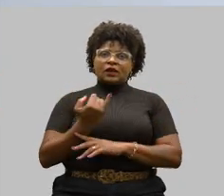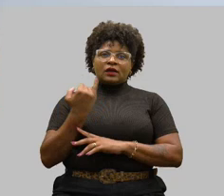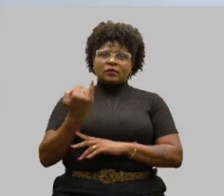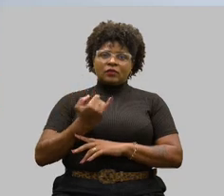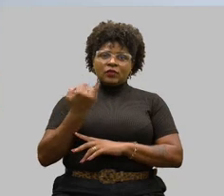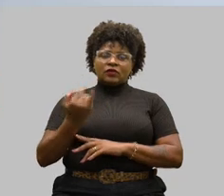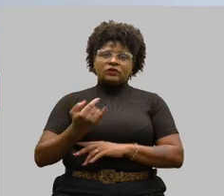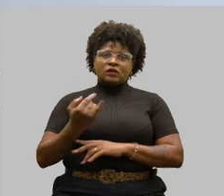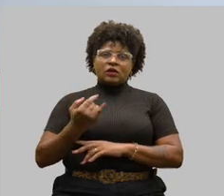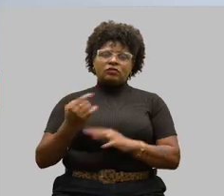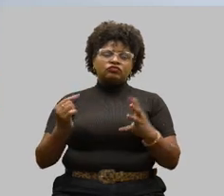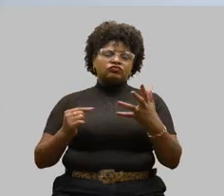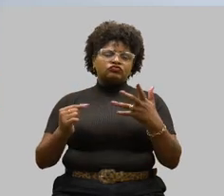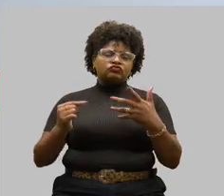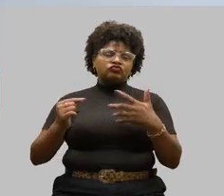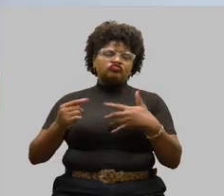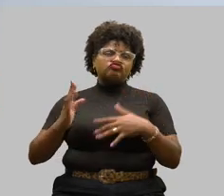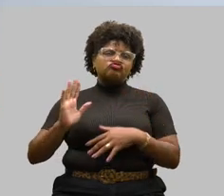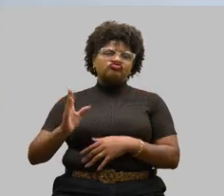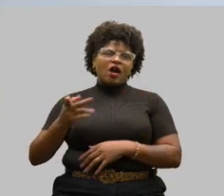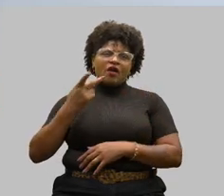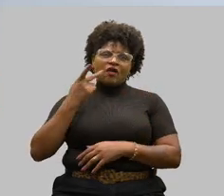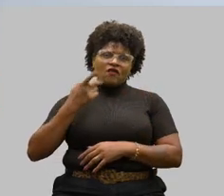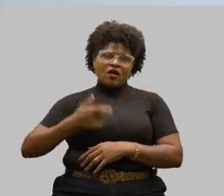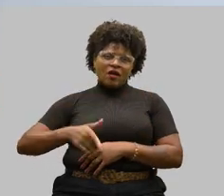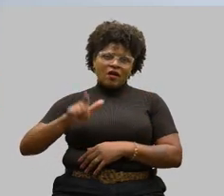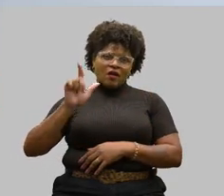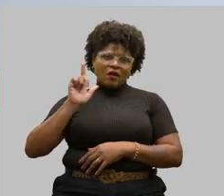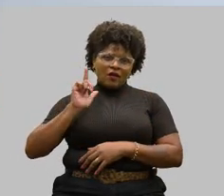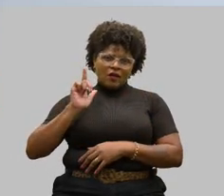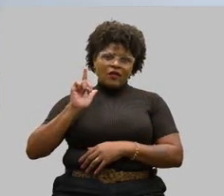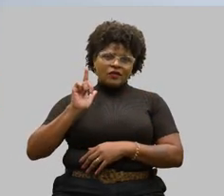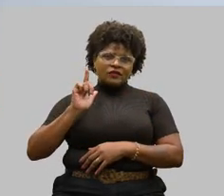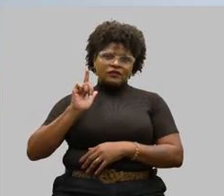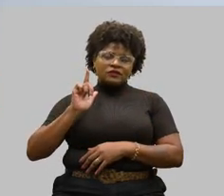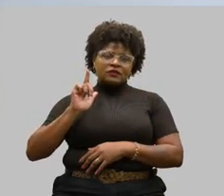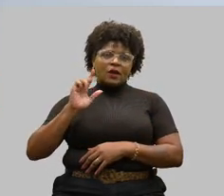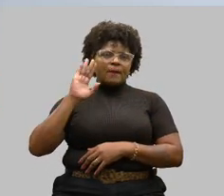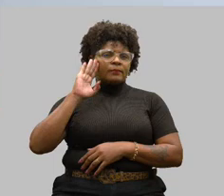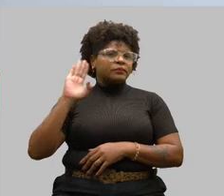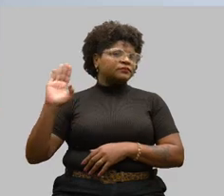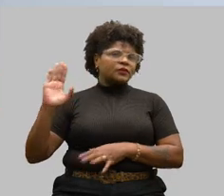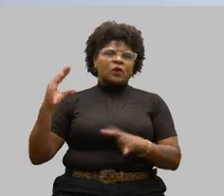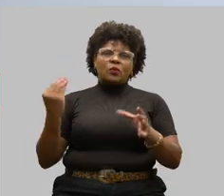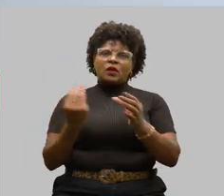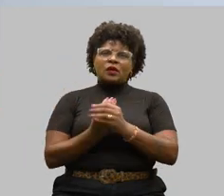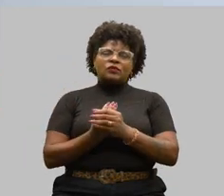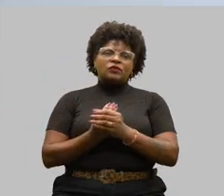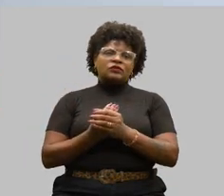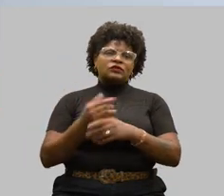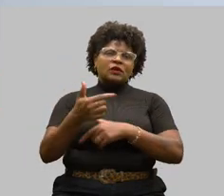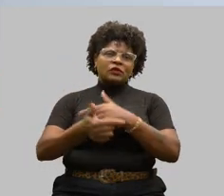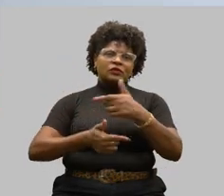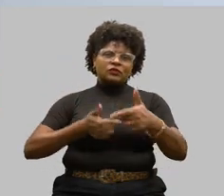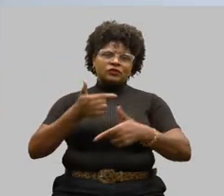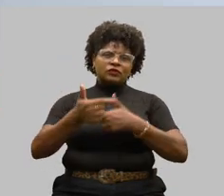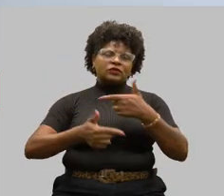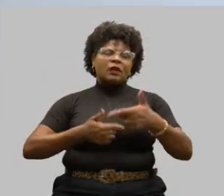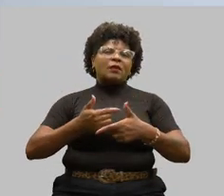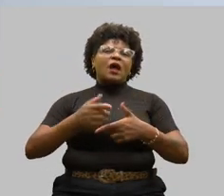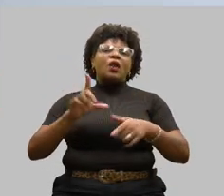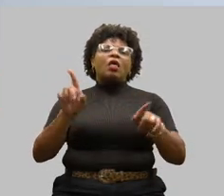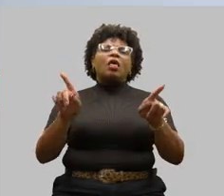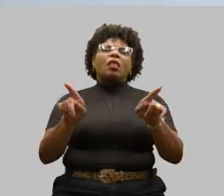falados anteriormente né É principalmente no que diz respeito à inclusão do trabalho citar é uma questão das Barreiras físicas